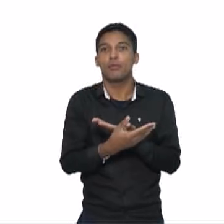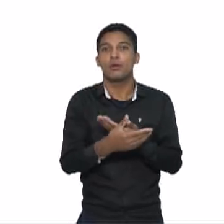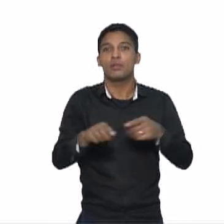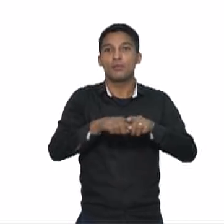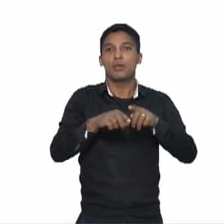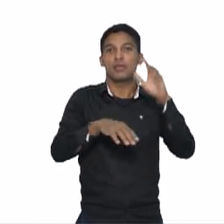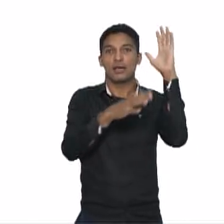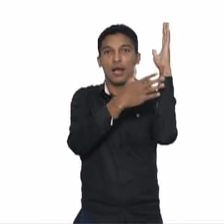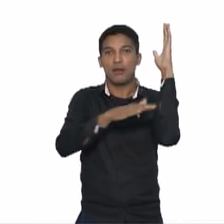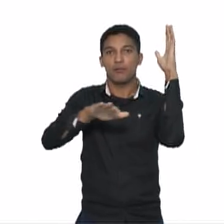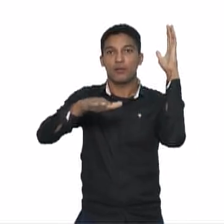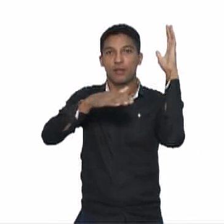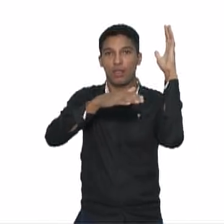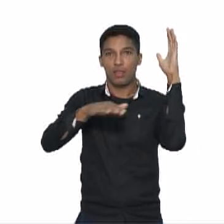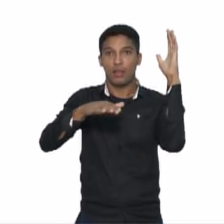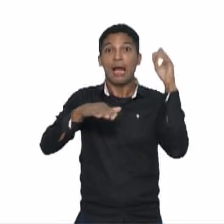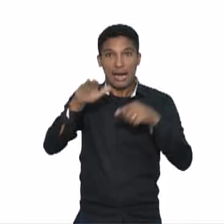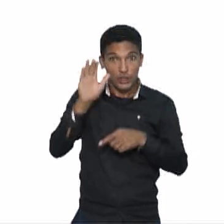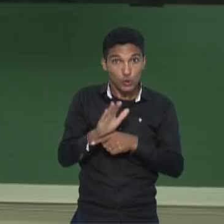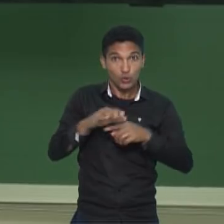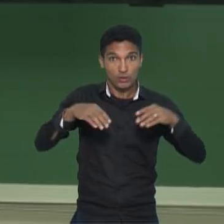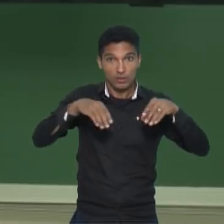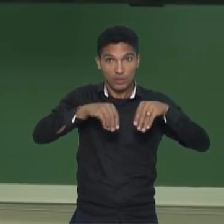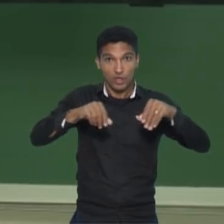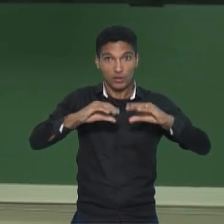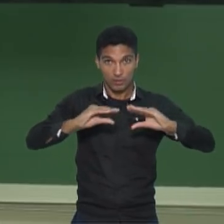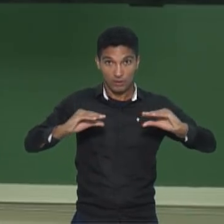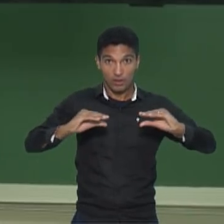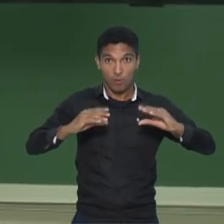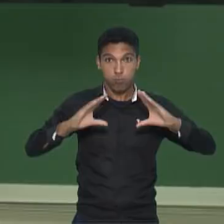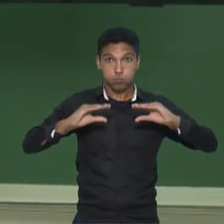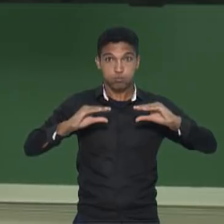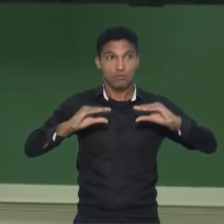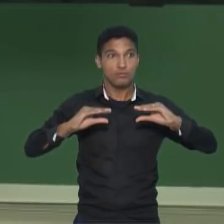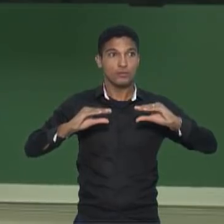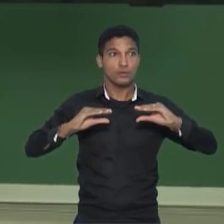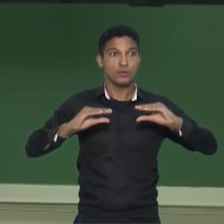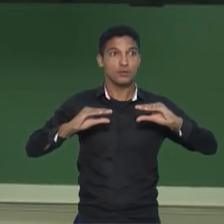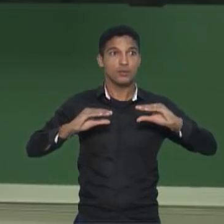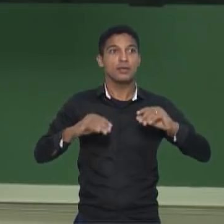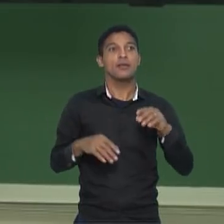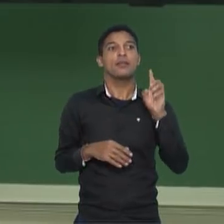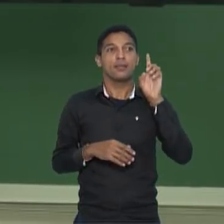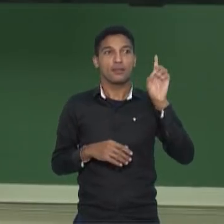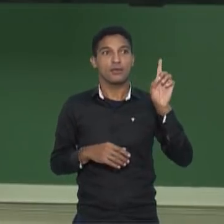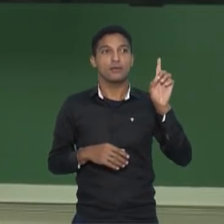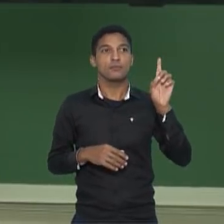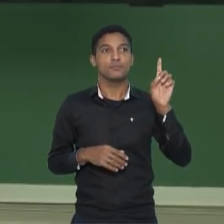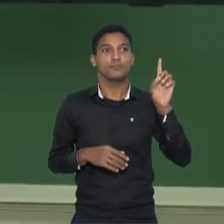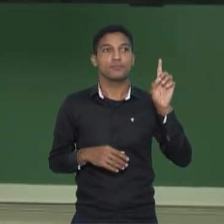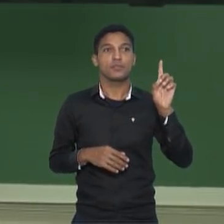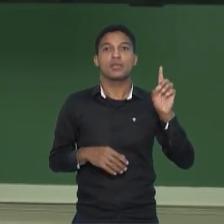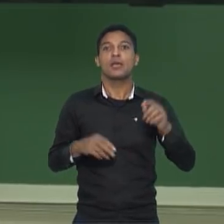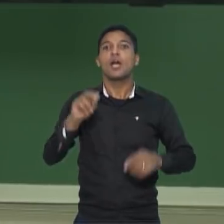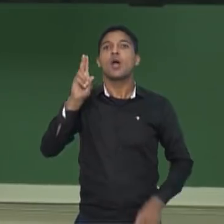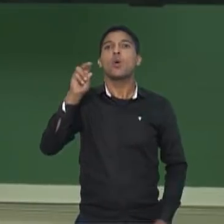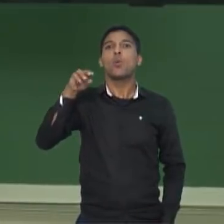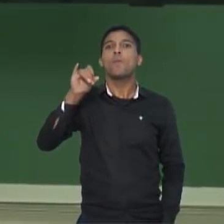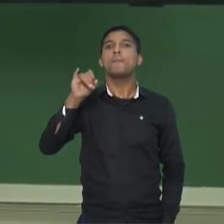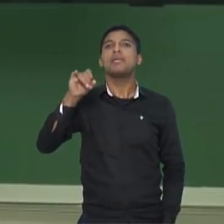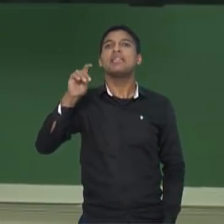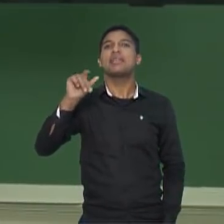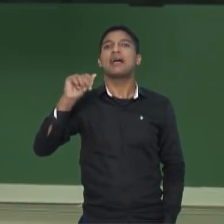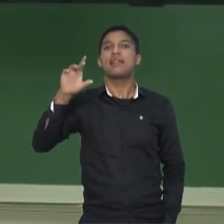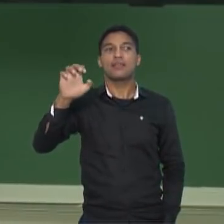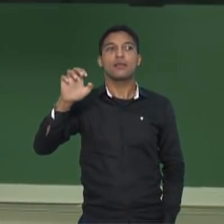da matéria orgânica. Então, qual destas opções que está